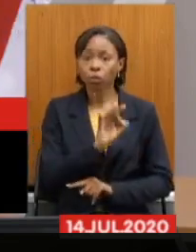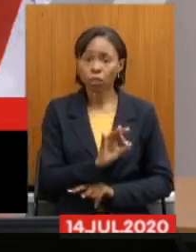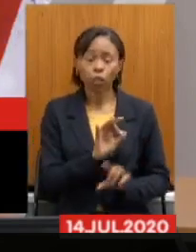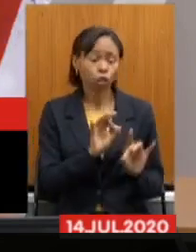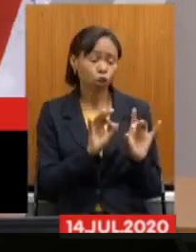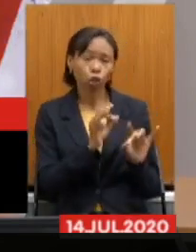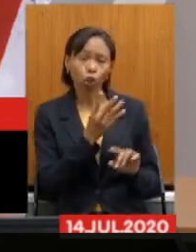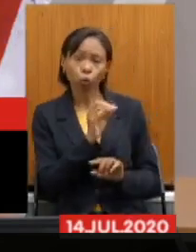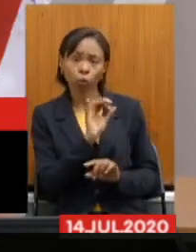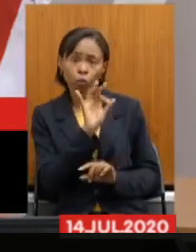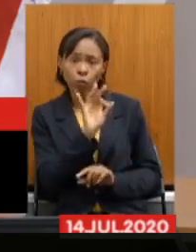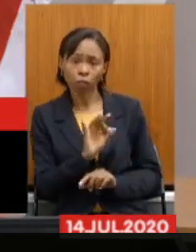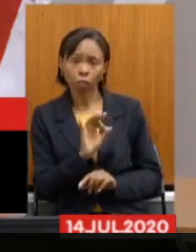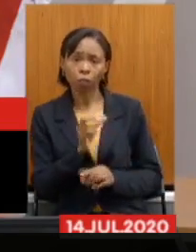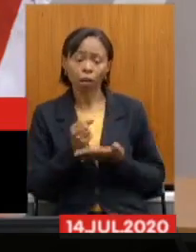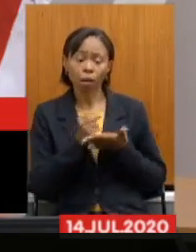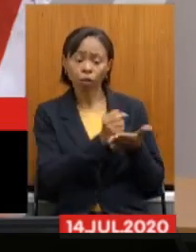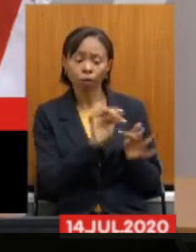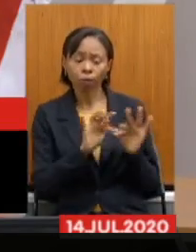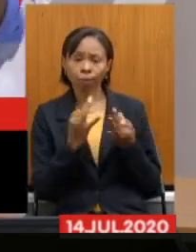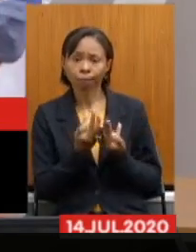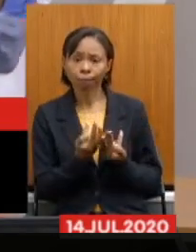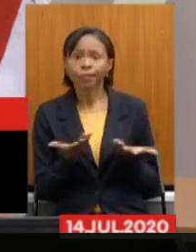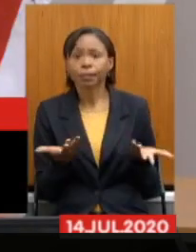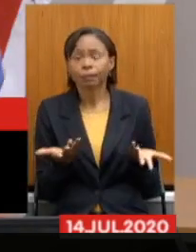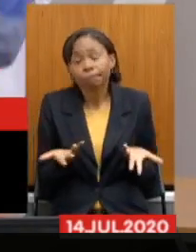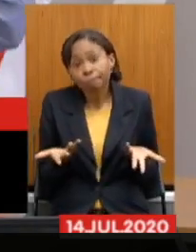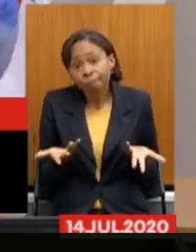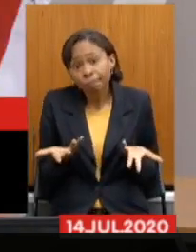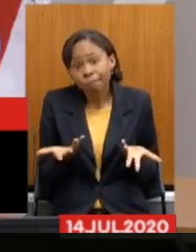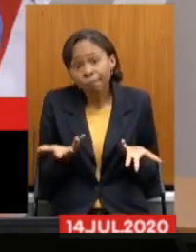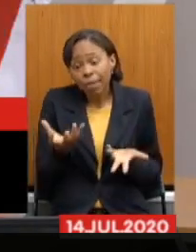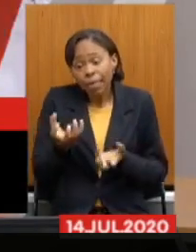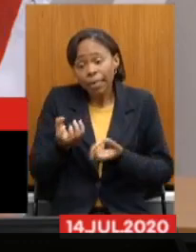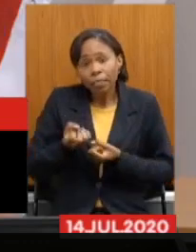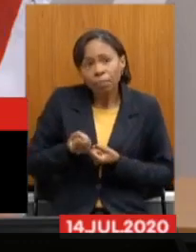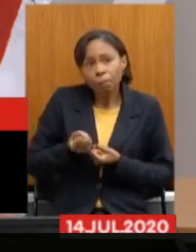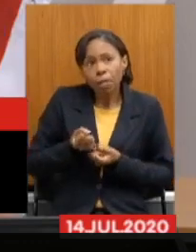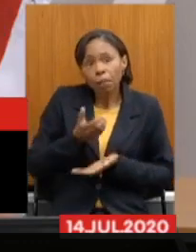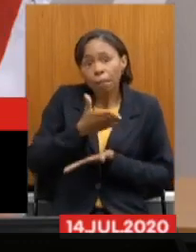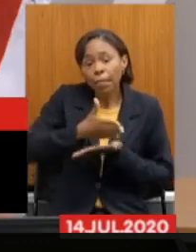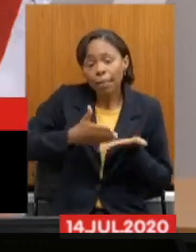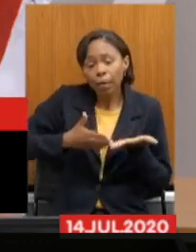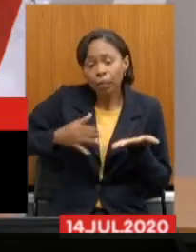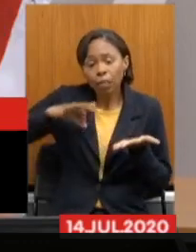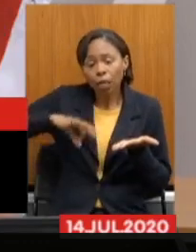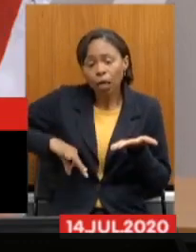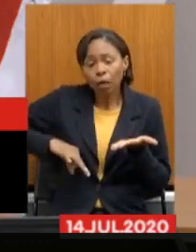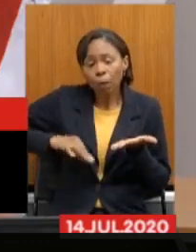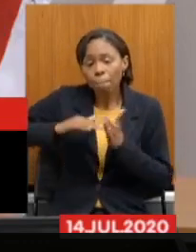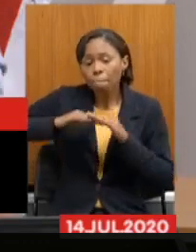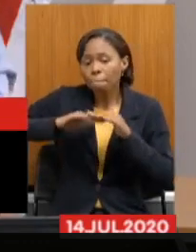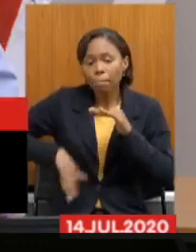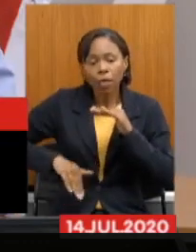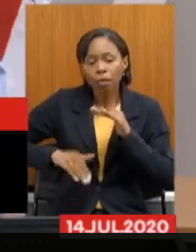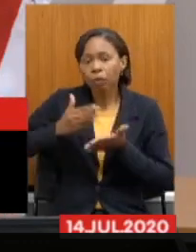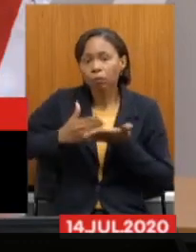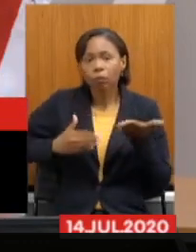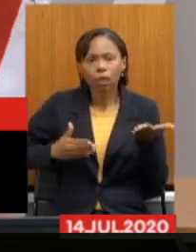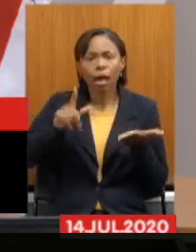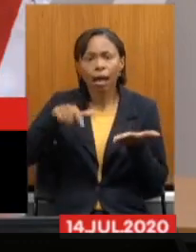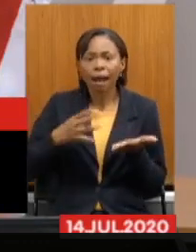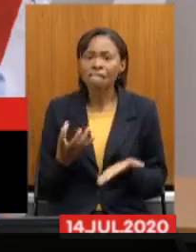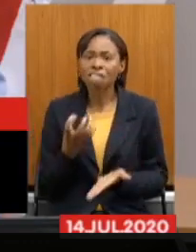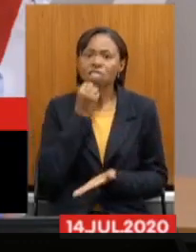nossas famílias. Ou seja, estaremos recebendo menos da metade dos nossos salários. Isso se chama